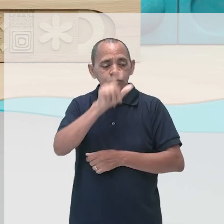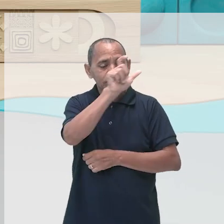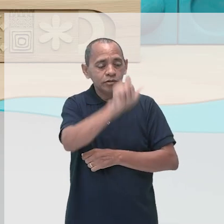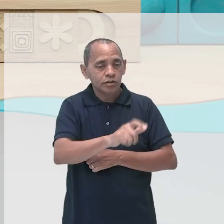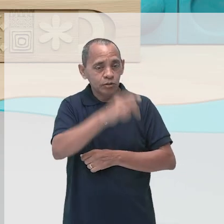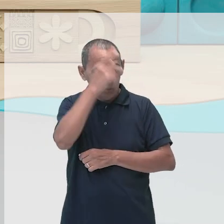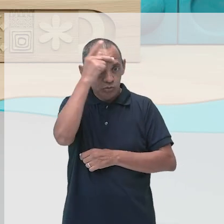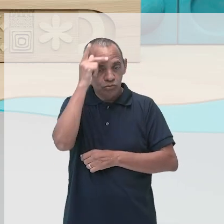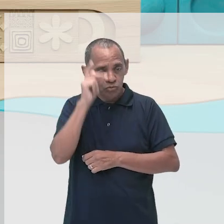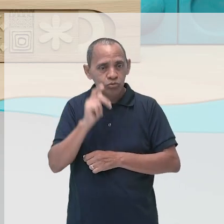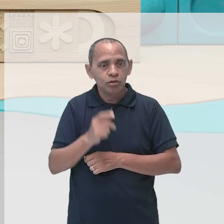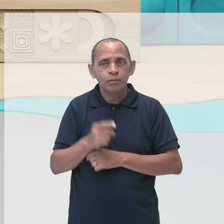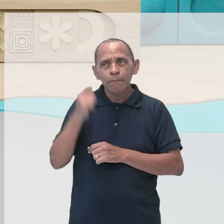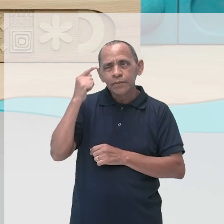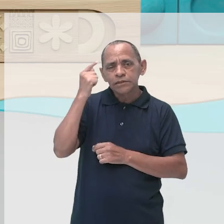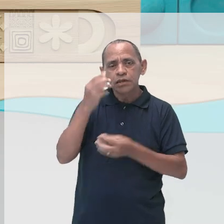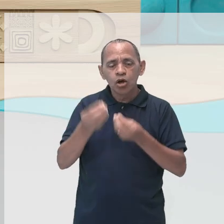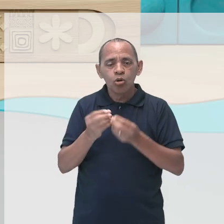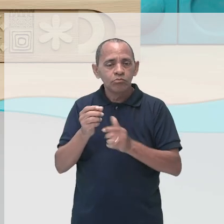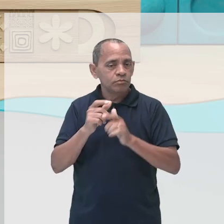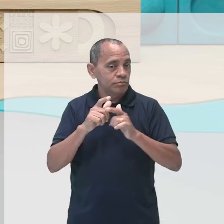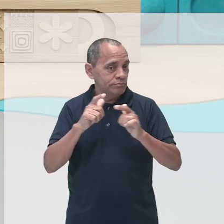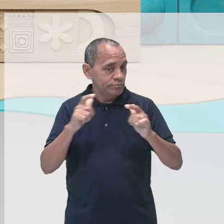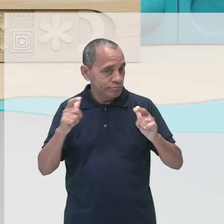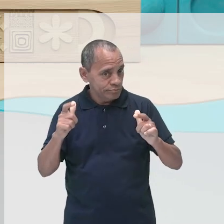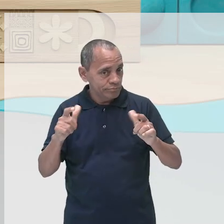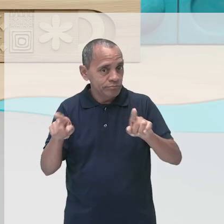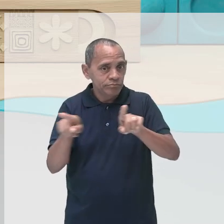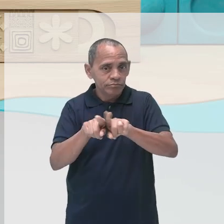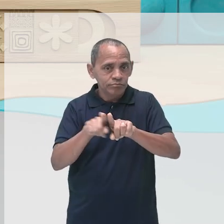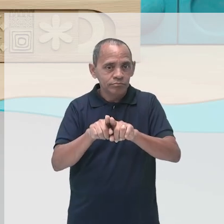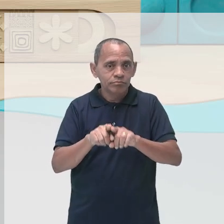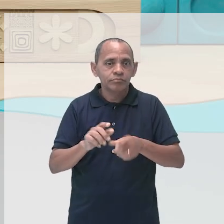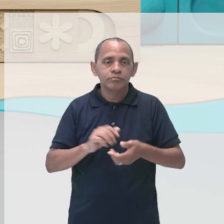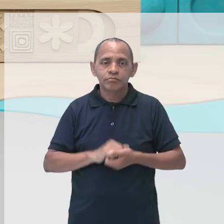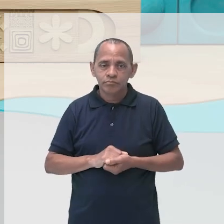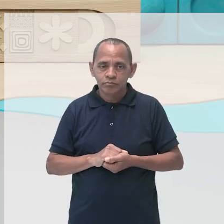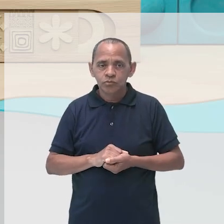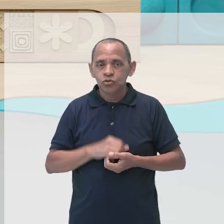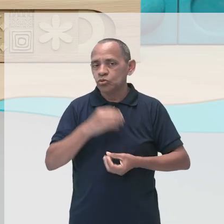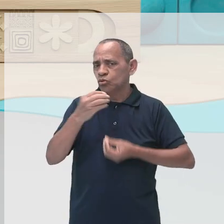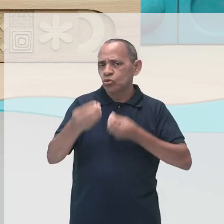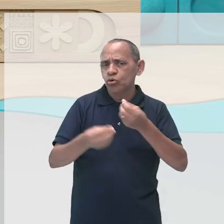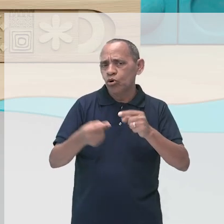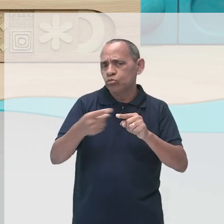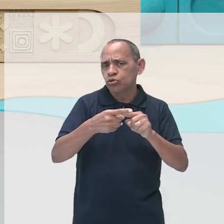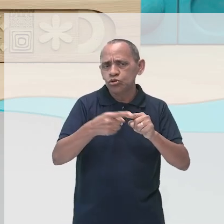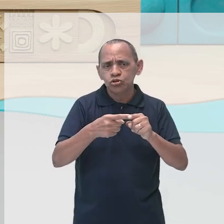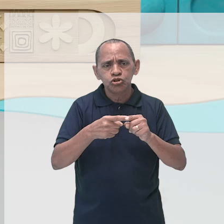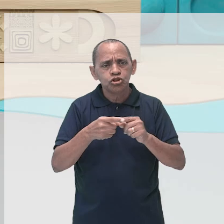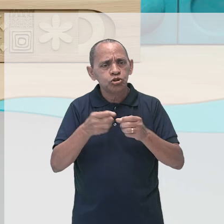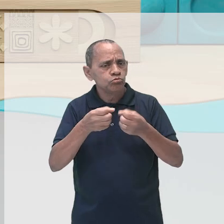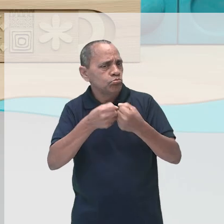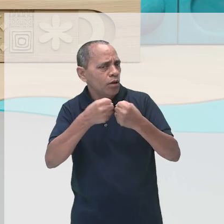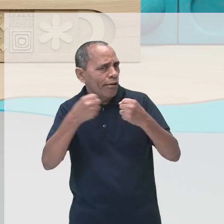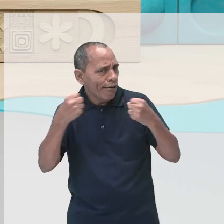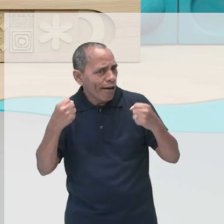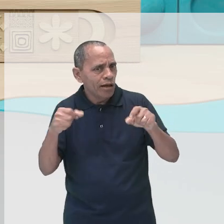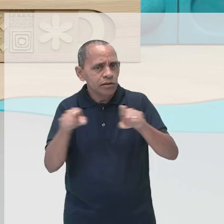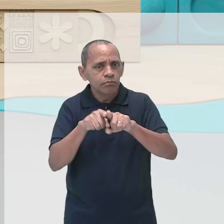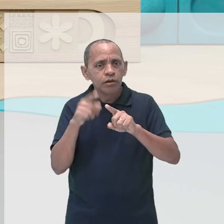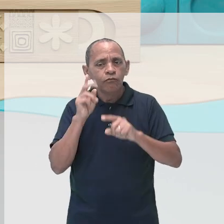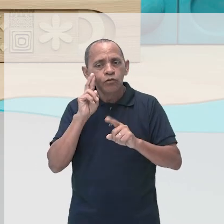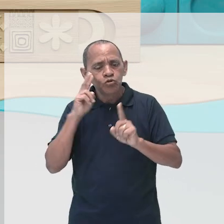de forma ampla. E ele utiliza o advérbio aqui, amplamente, de forma mais abrangente, conseguindo